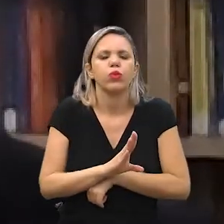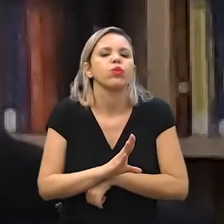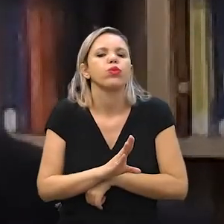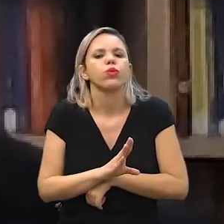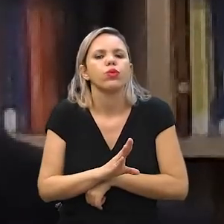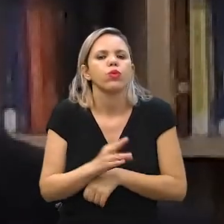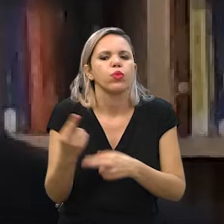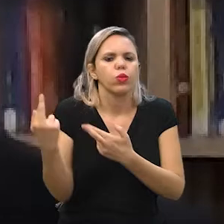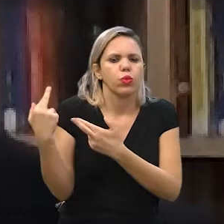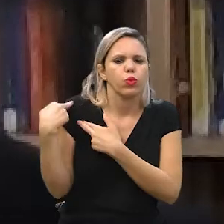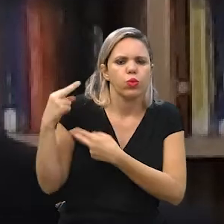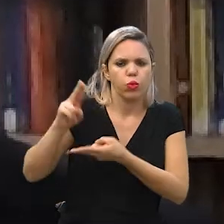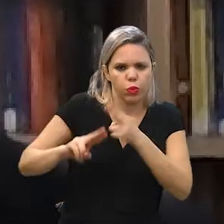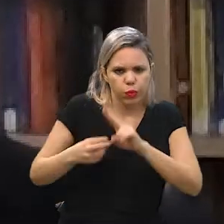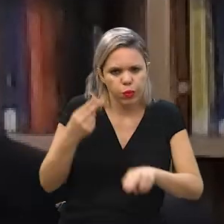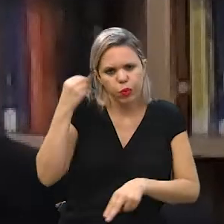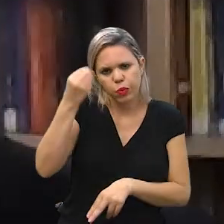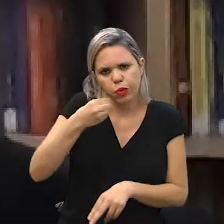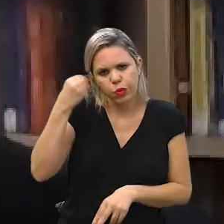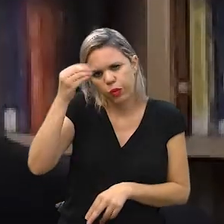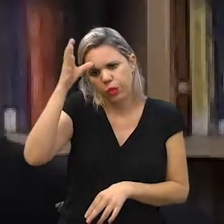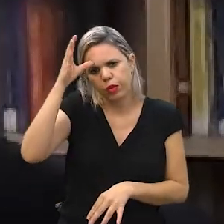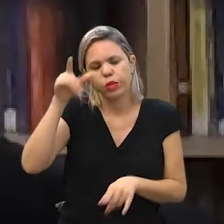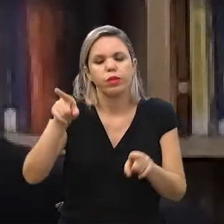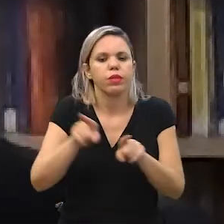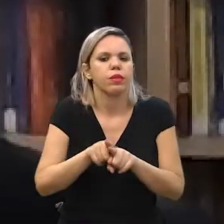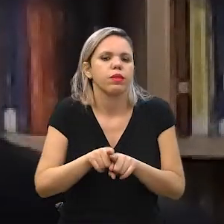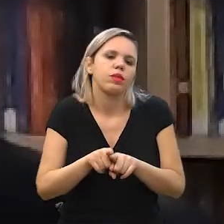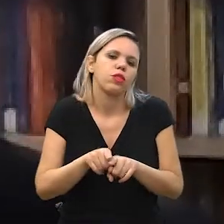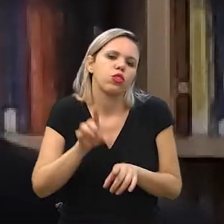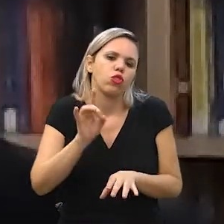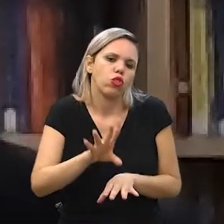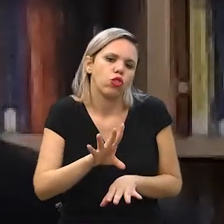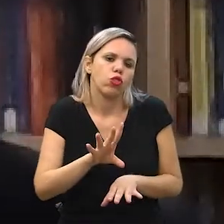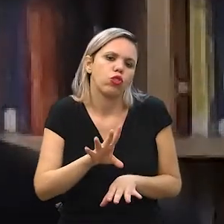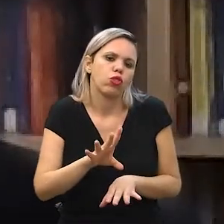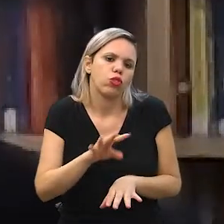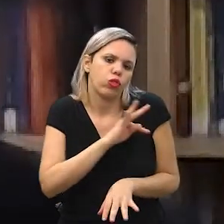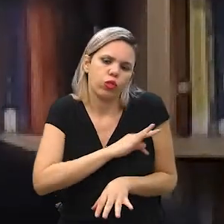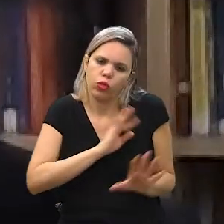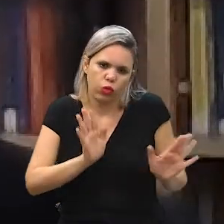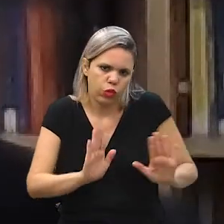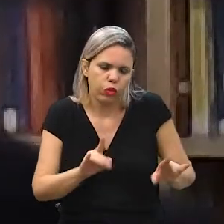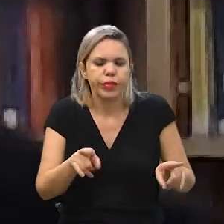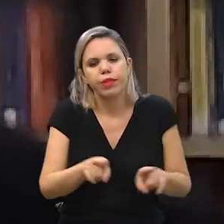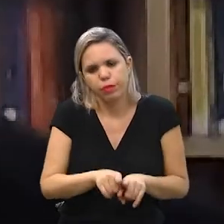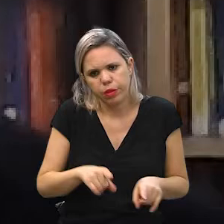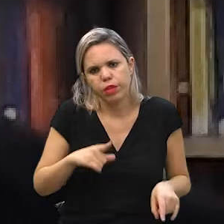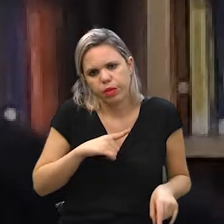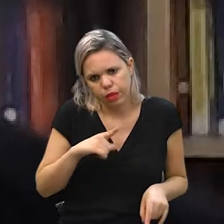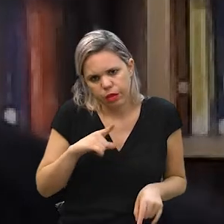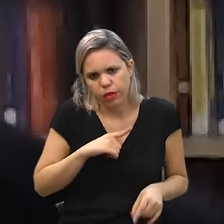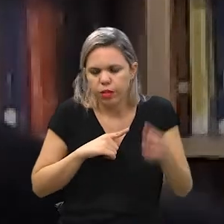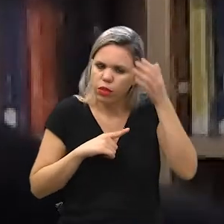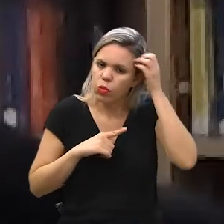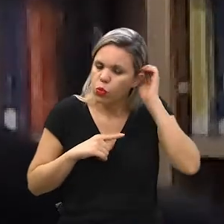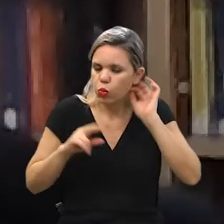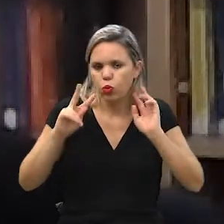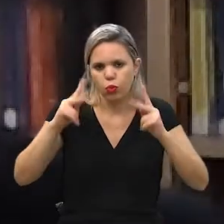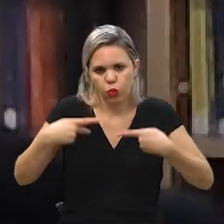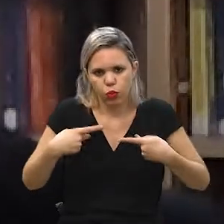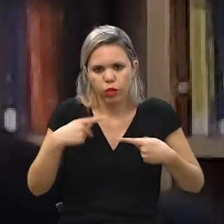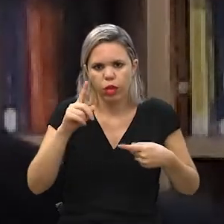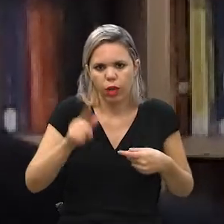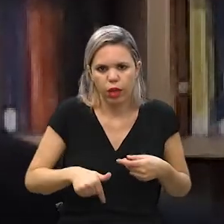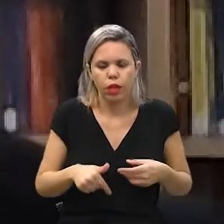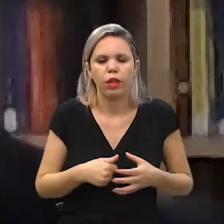de competências e habilidades, né, que não são essencialmente só competências técnicas, também tem competências humanas, que são as